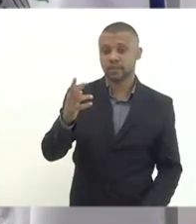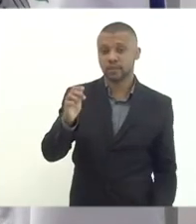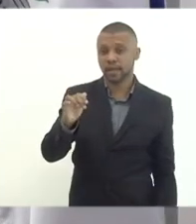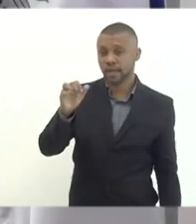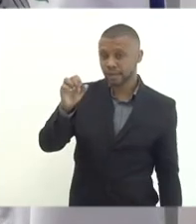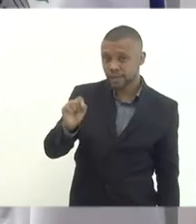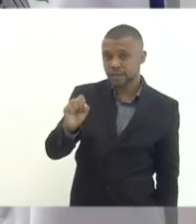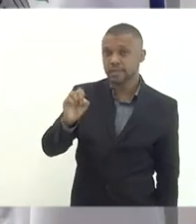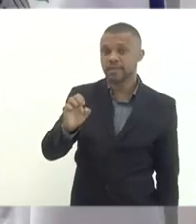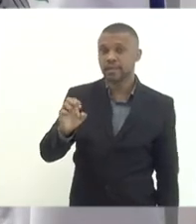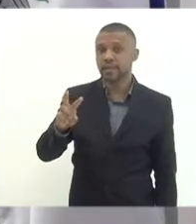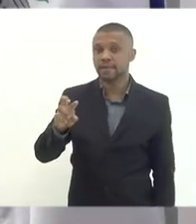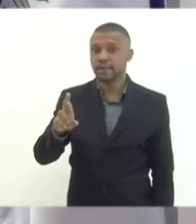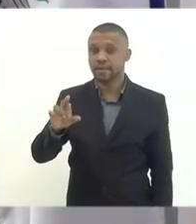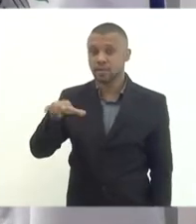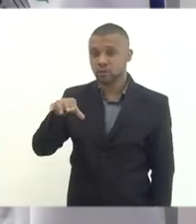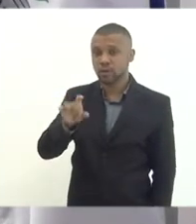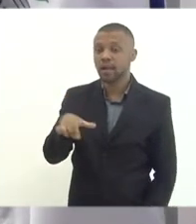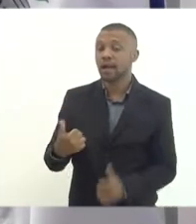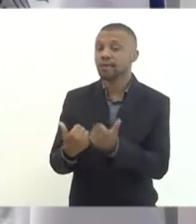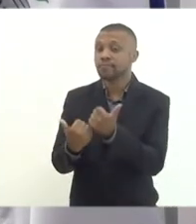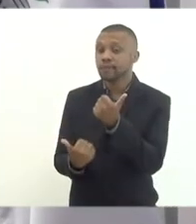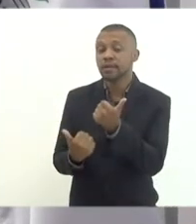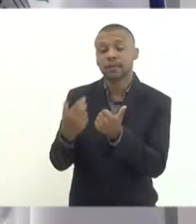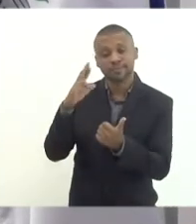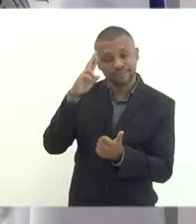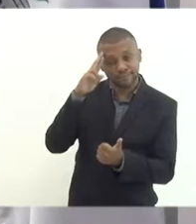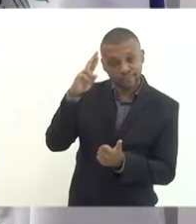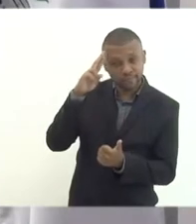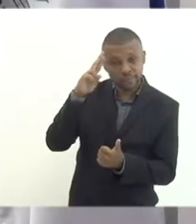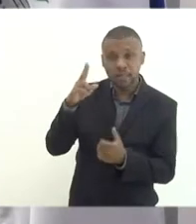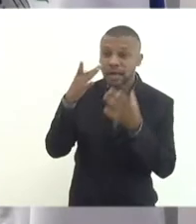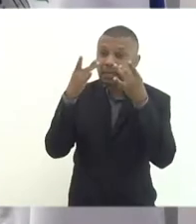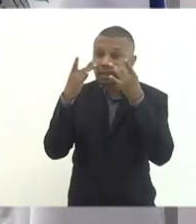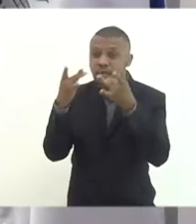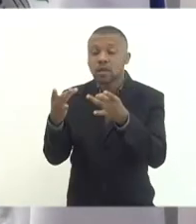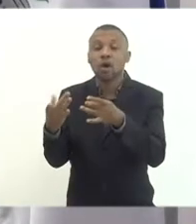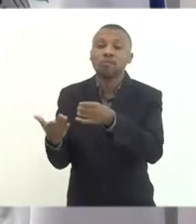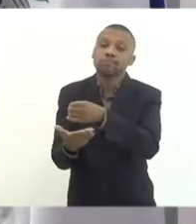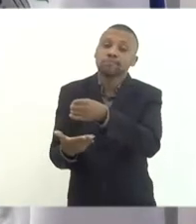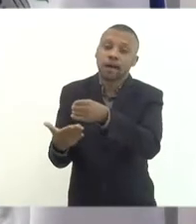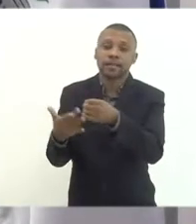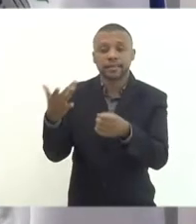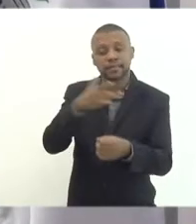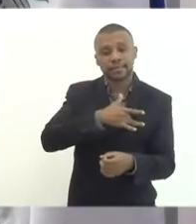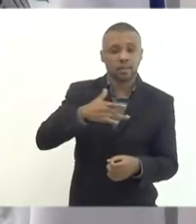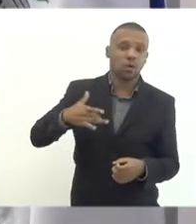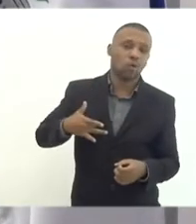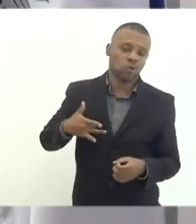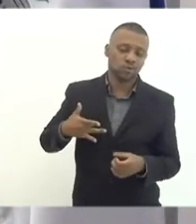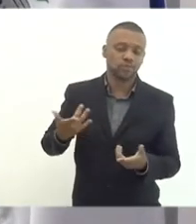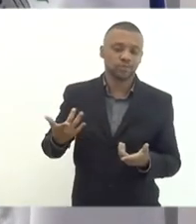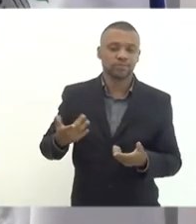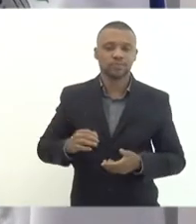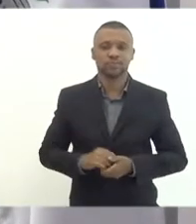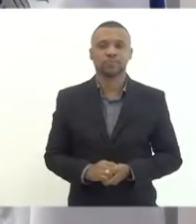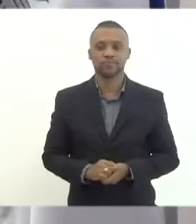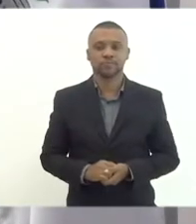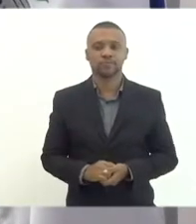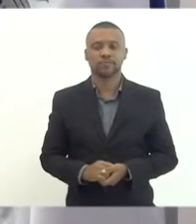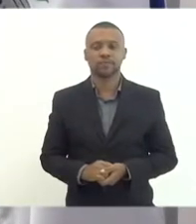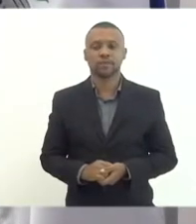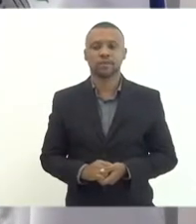ela é a superintendente de atenção primária à saúde representante da secretaria de estado de saúde a